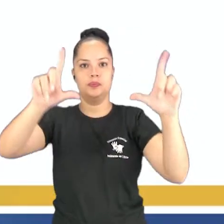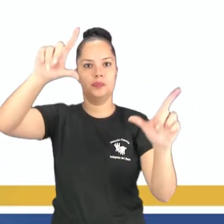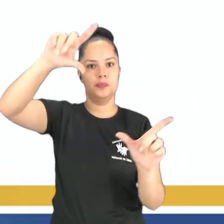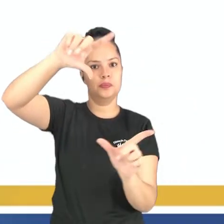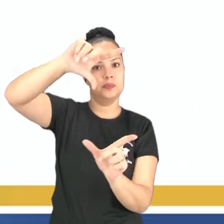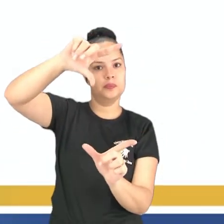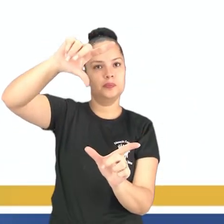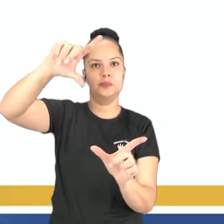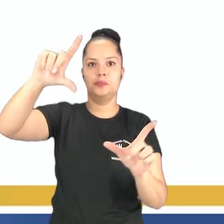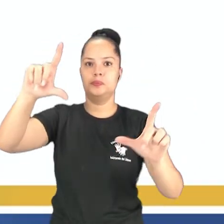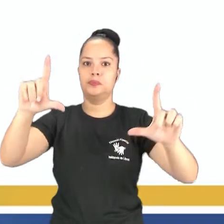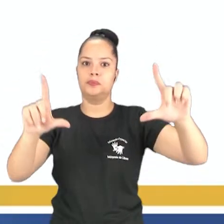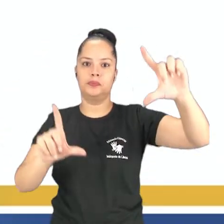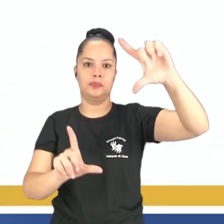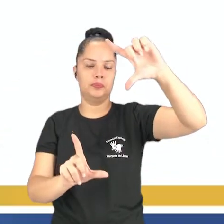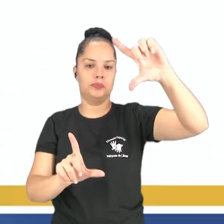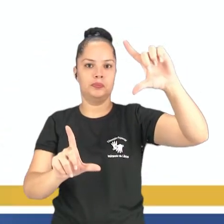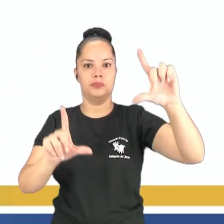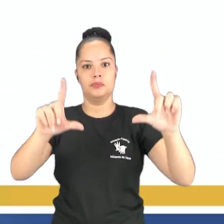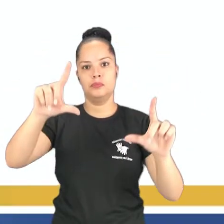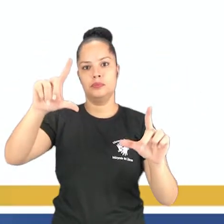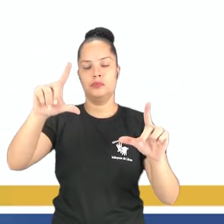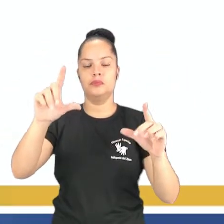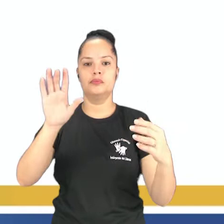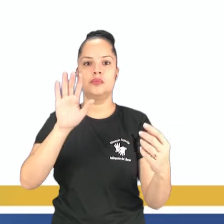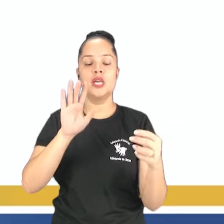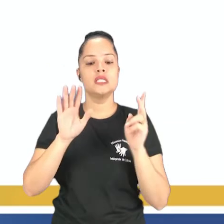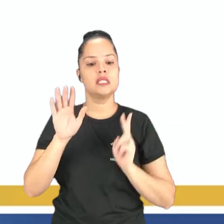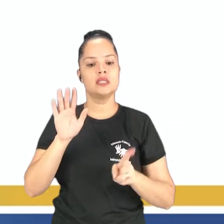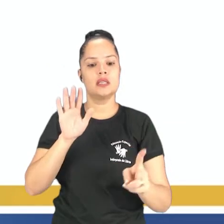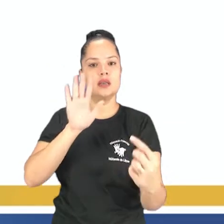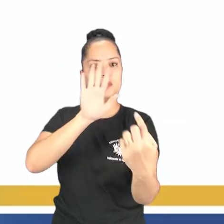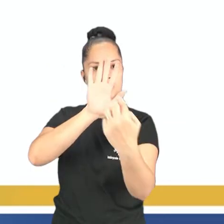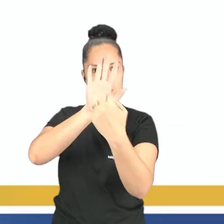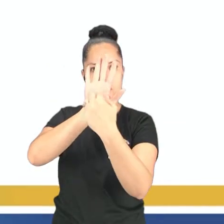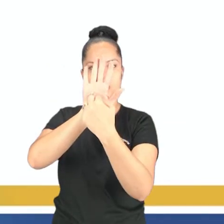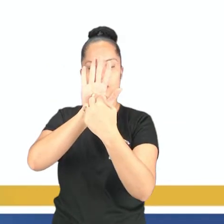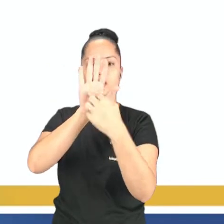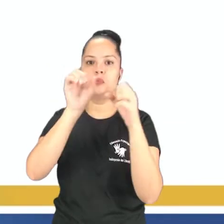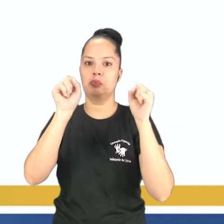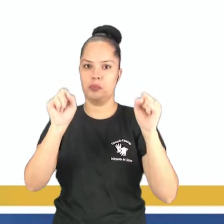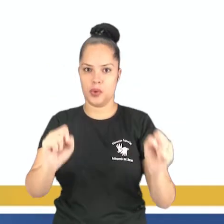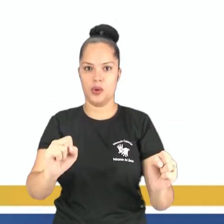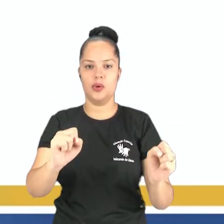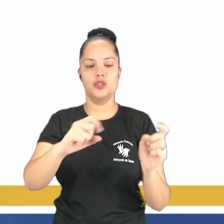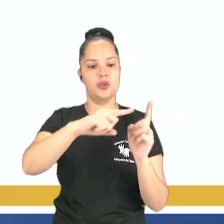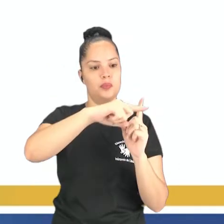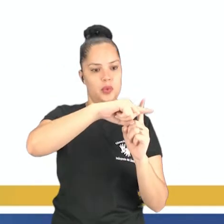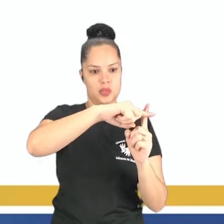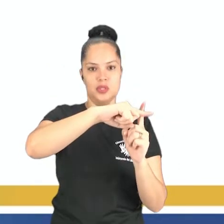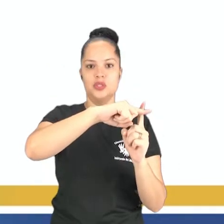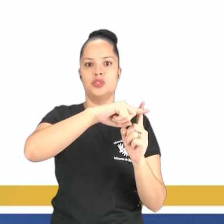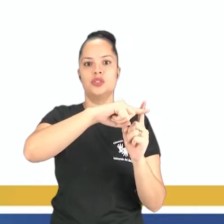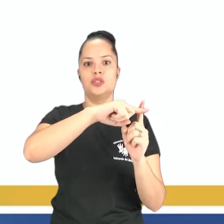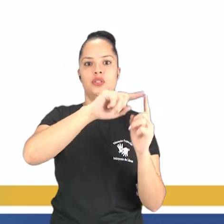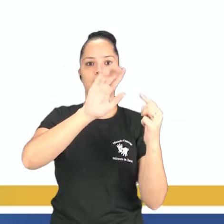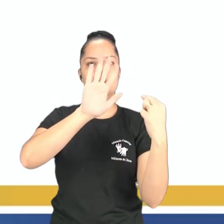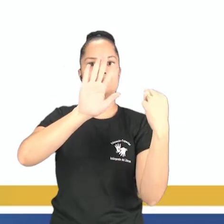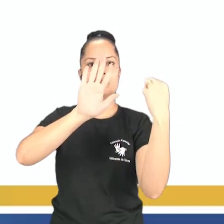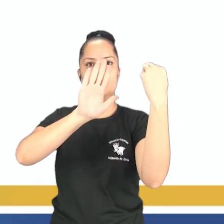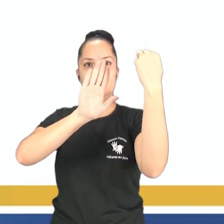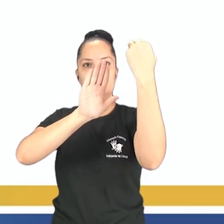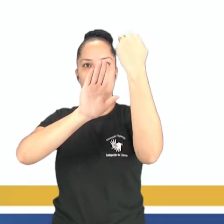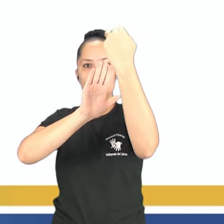certa amplitude e em torno de um ponto fixo. Pode ser positiva, quando se move ao contrário